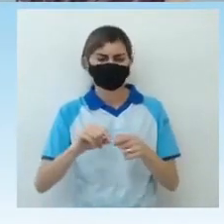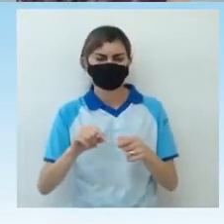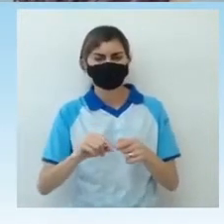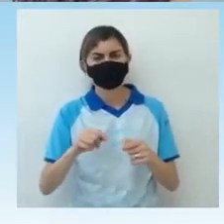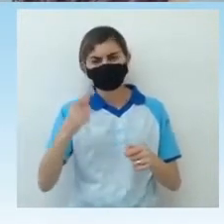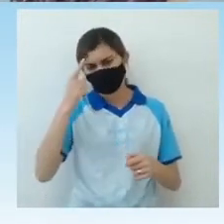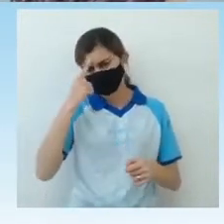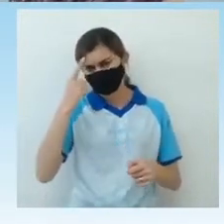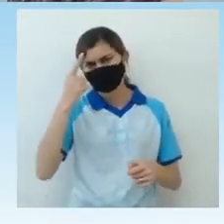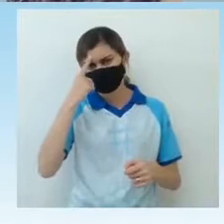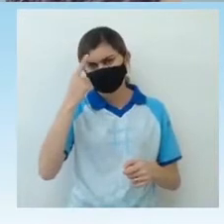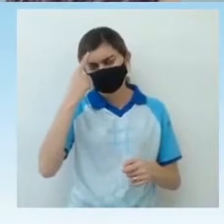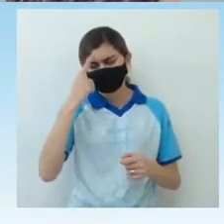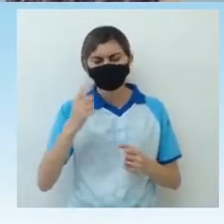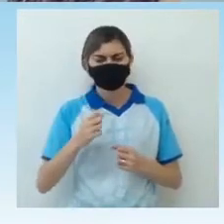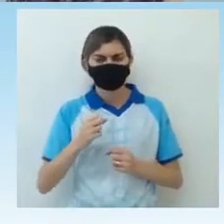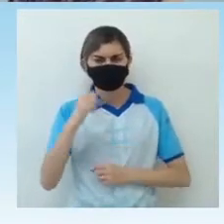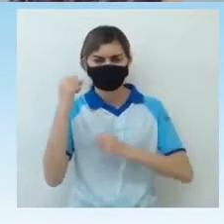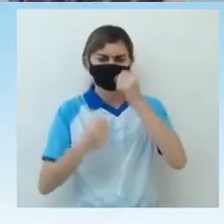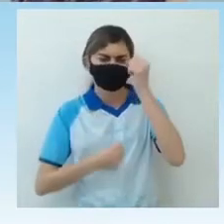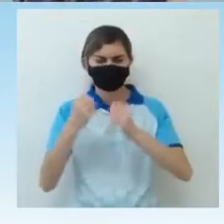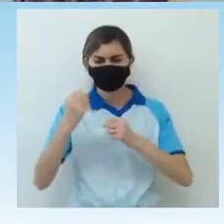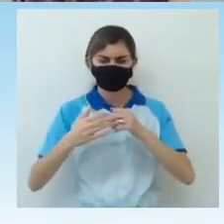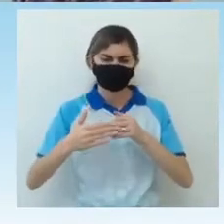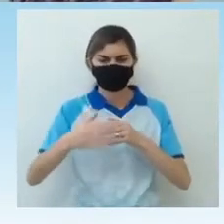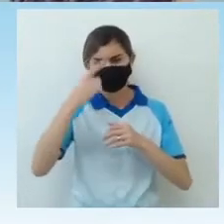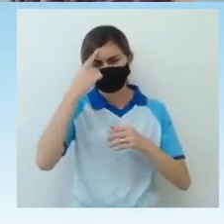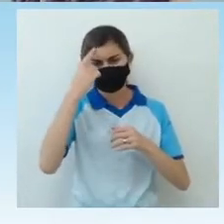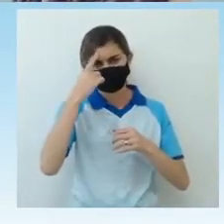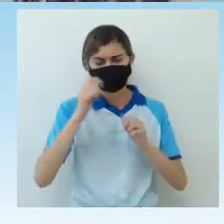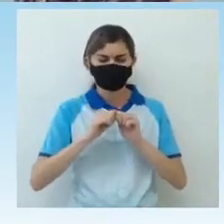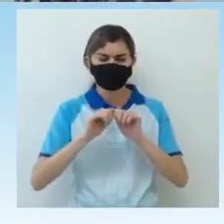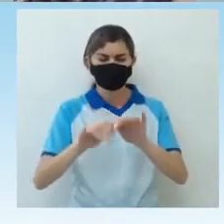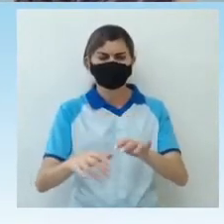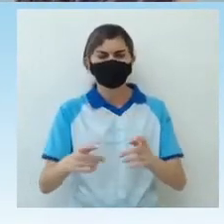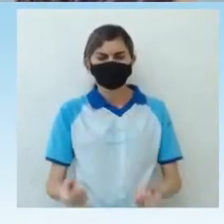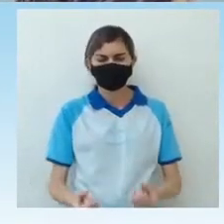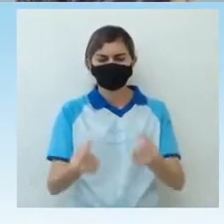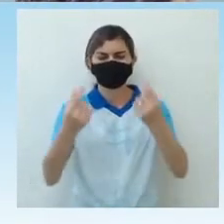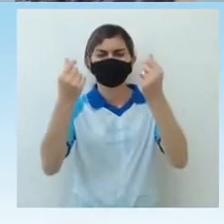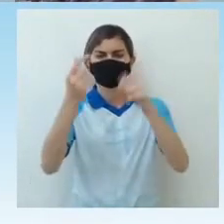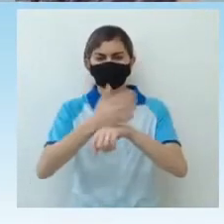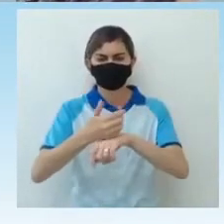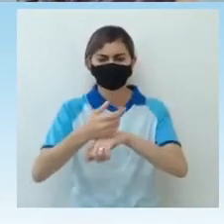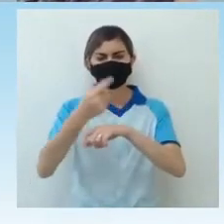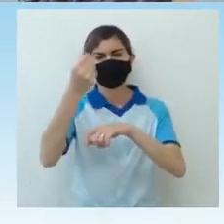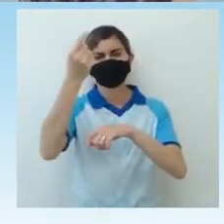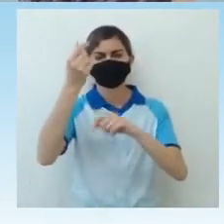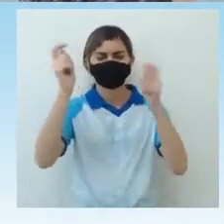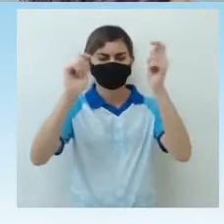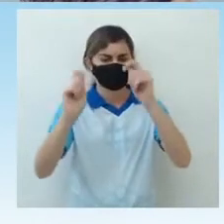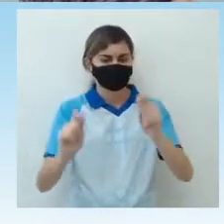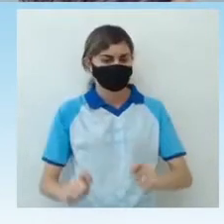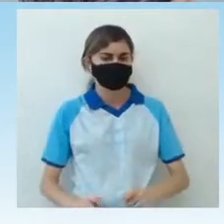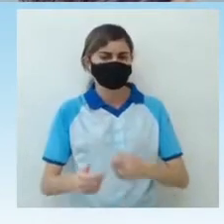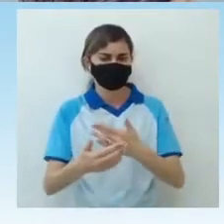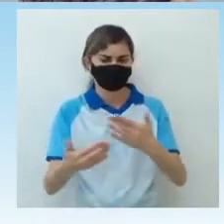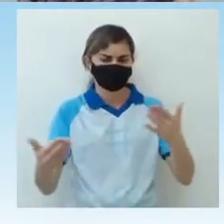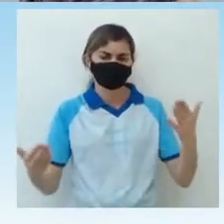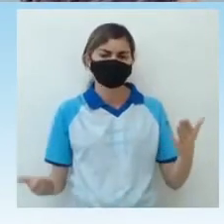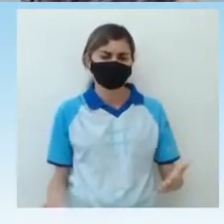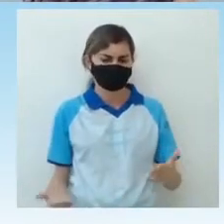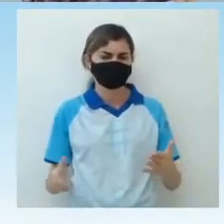e racionalidade industrial, partindo da lógica de expansão capitalista. Então, a perspectiva artística é uma